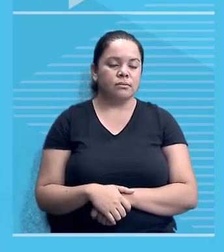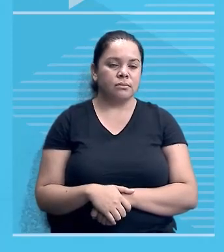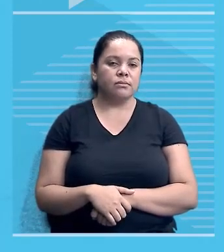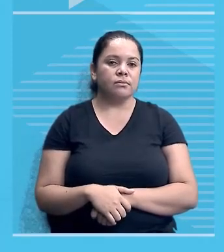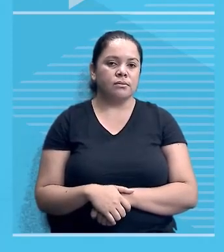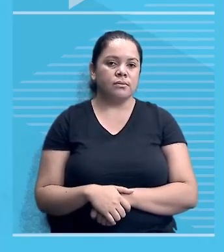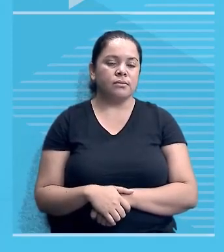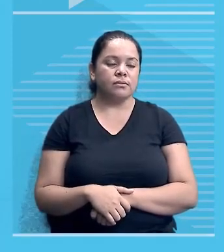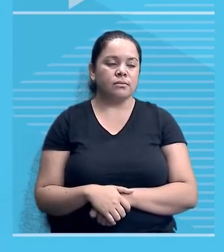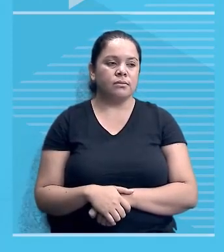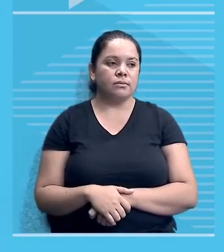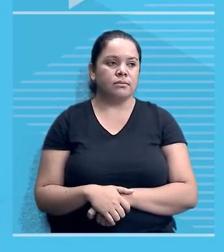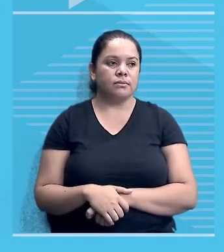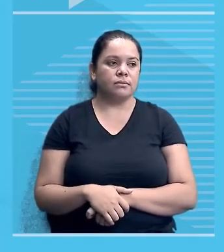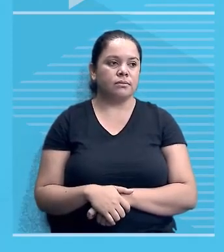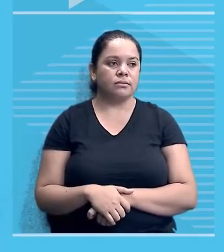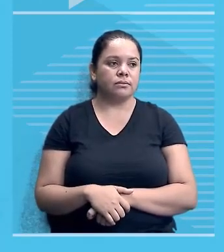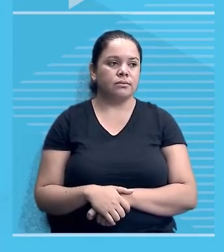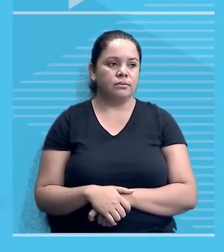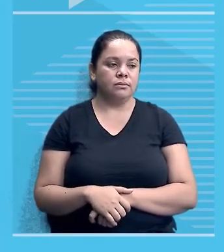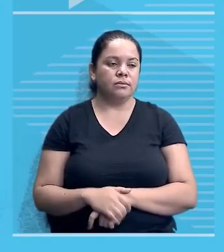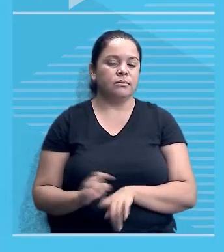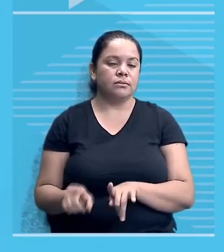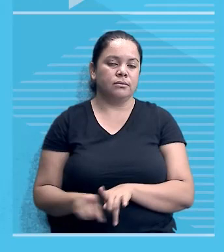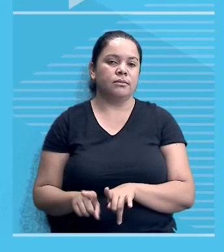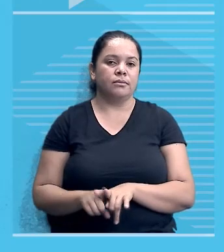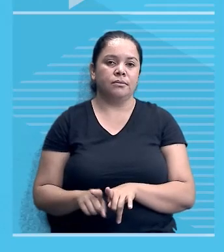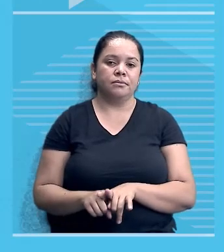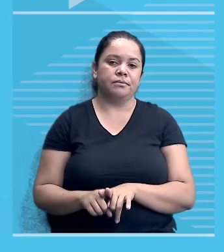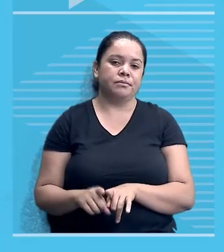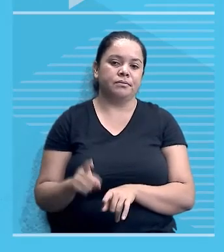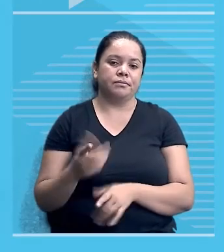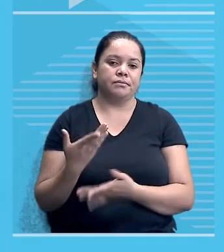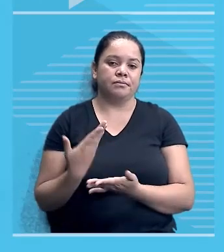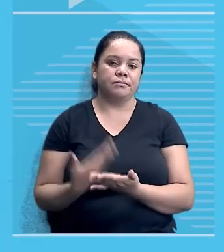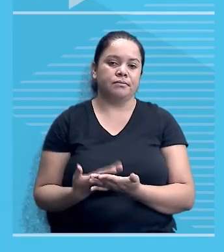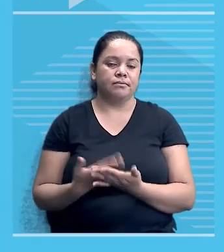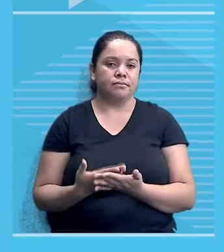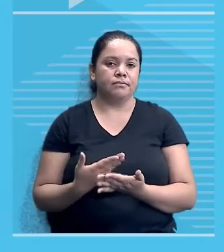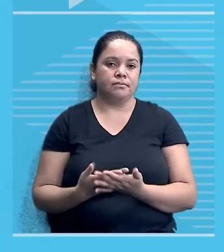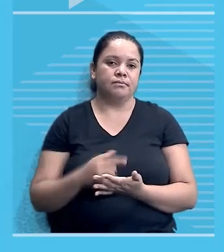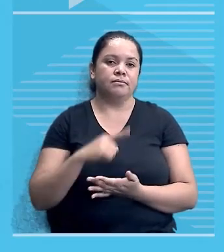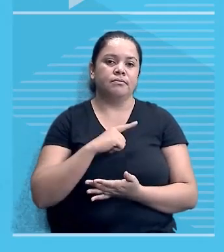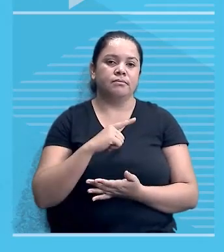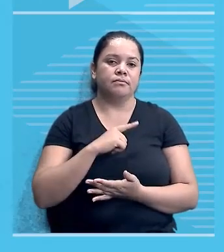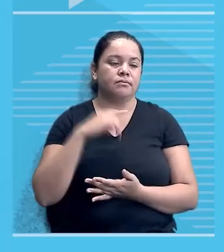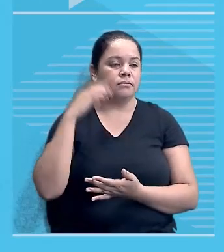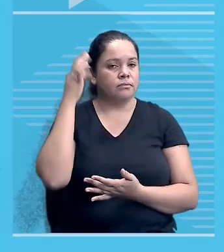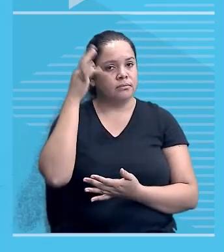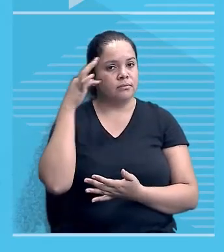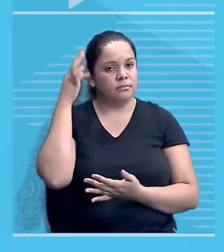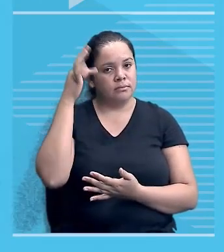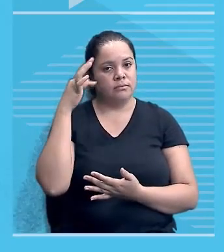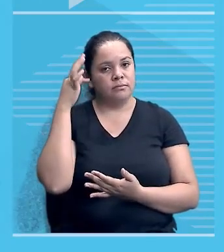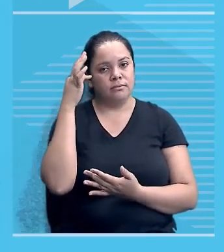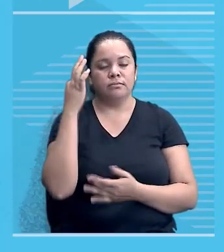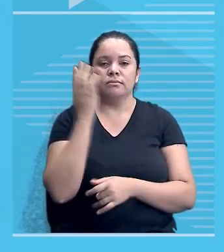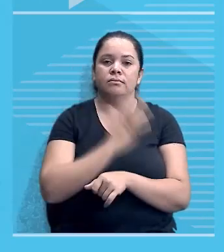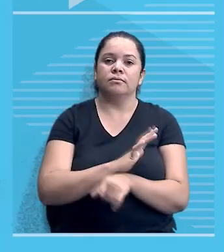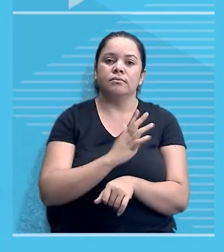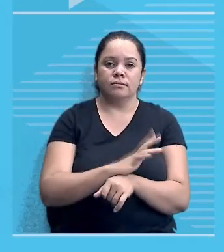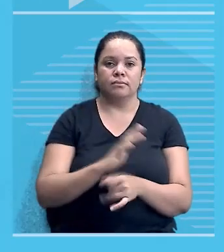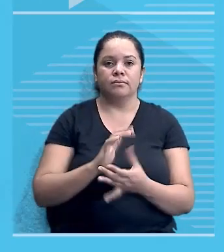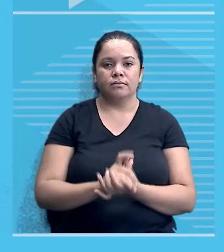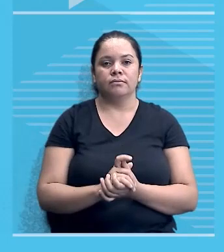nossos objetivos né a nossa aula é uma aula que envolve teoria e prática né É uma aula expositiva